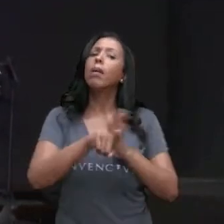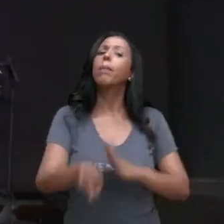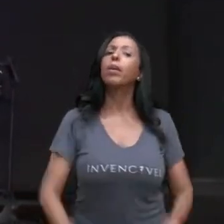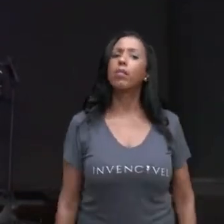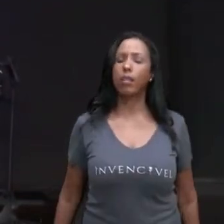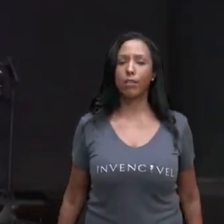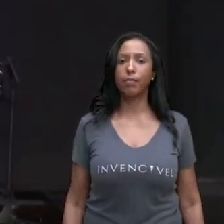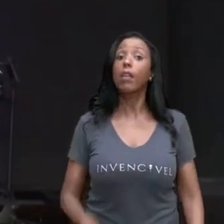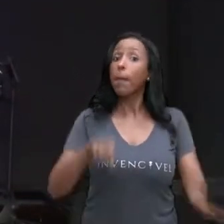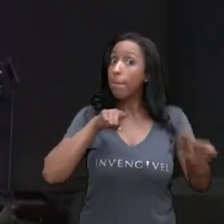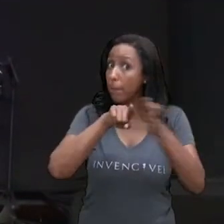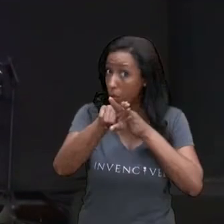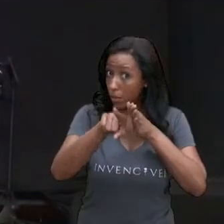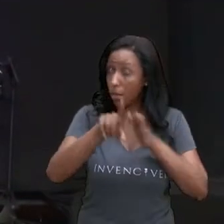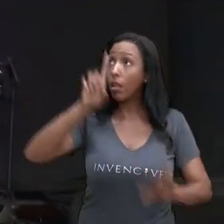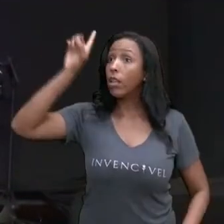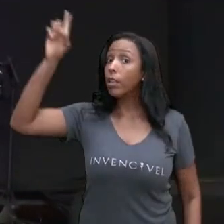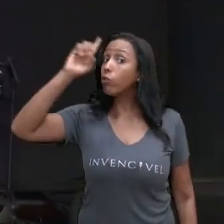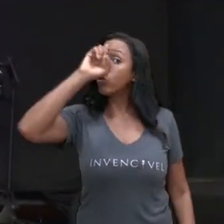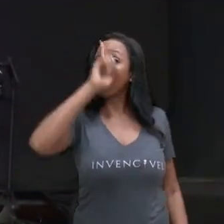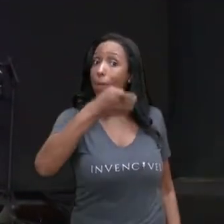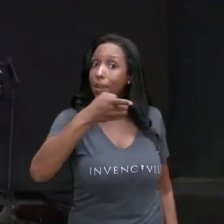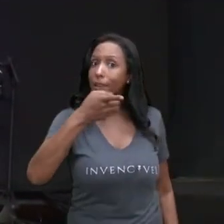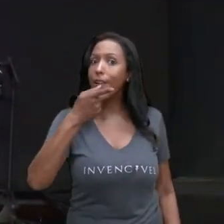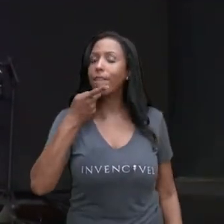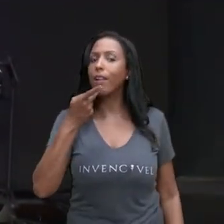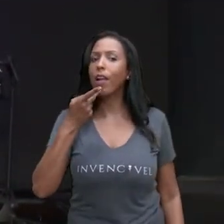orientação de Deus em relação ao abusador?